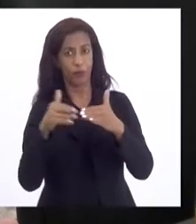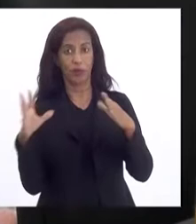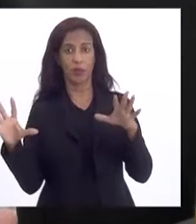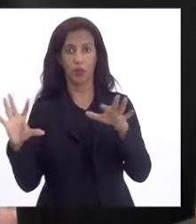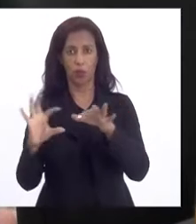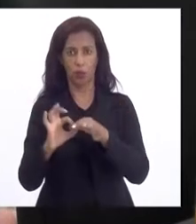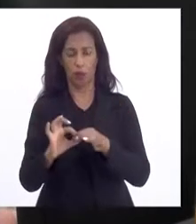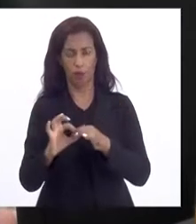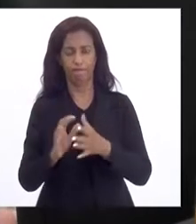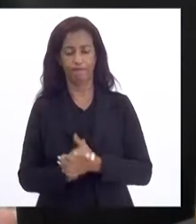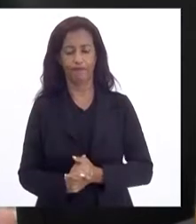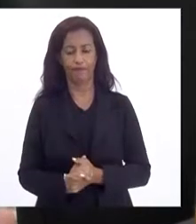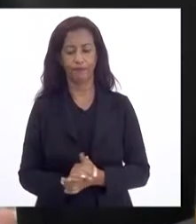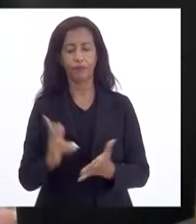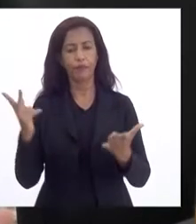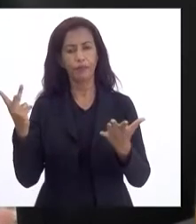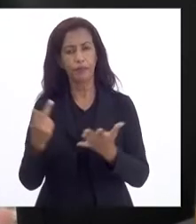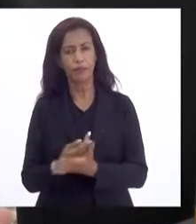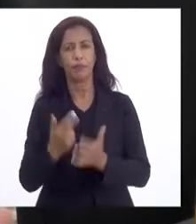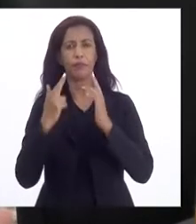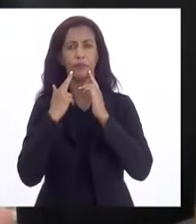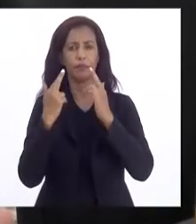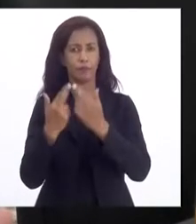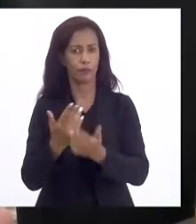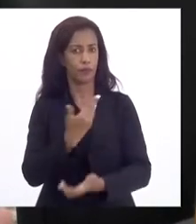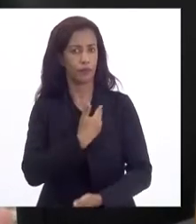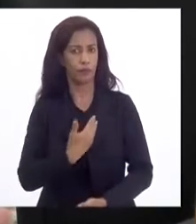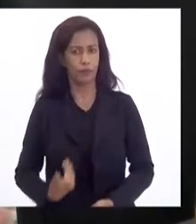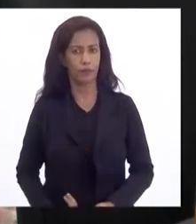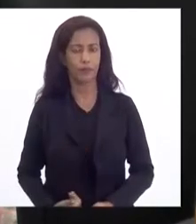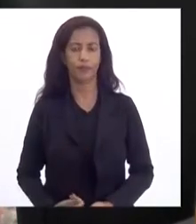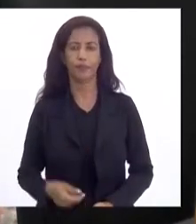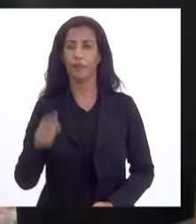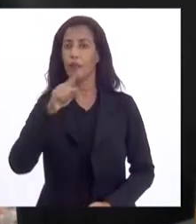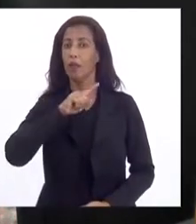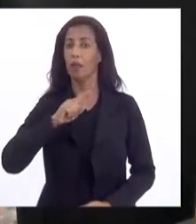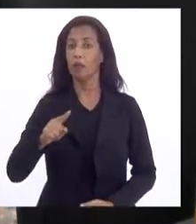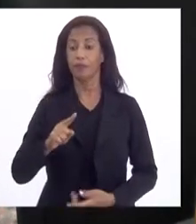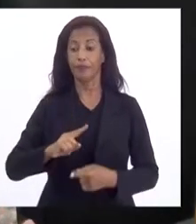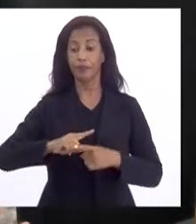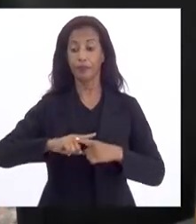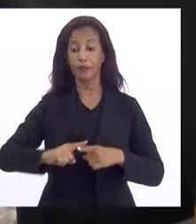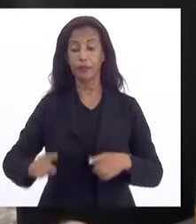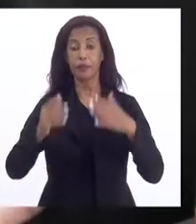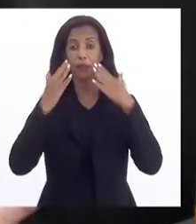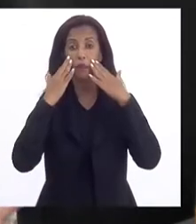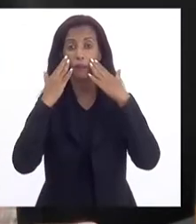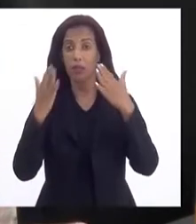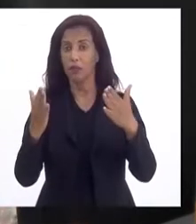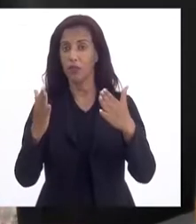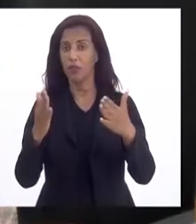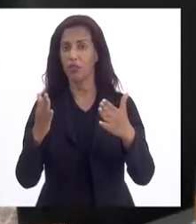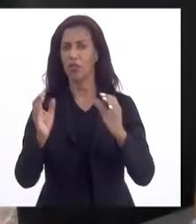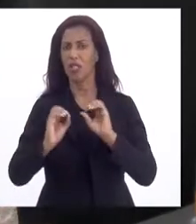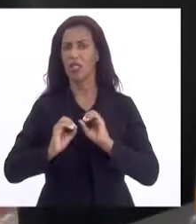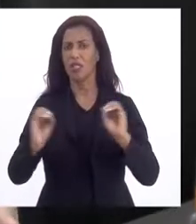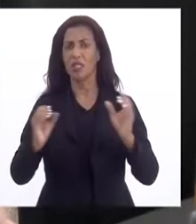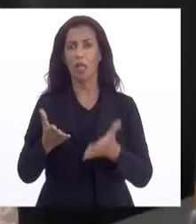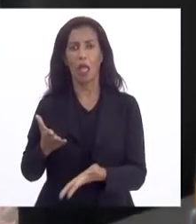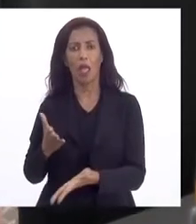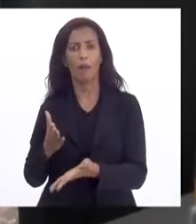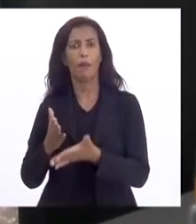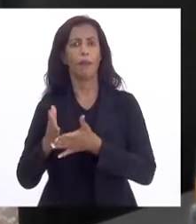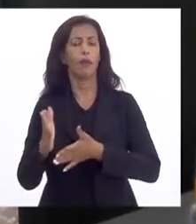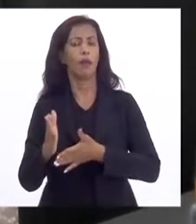A realização de uma audiência pública, ela não nos impele a manifestar sequer a aprovação de um